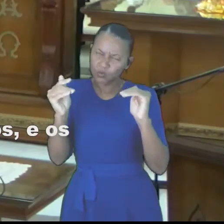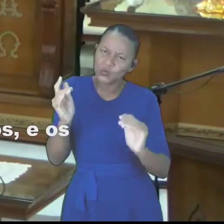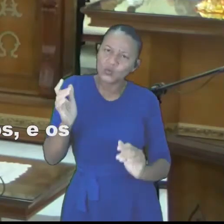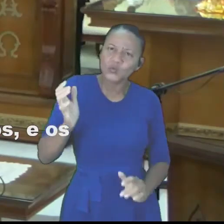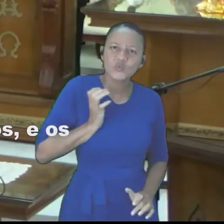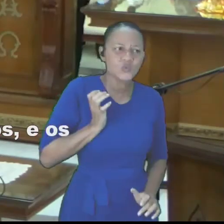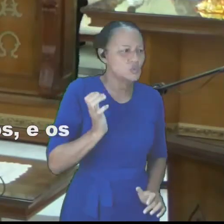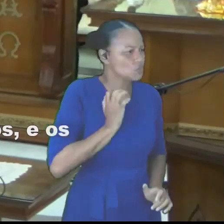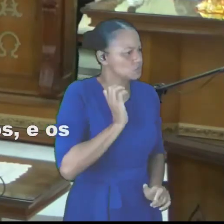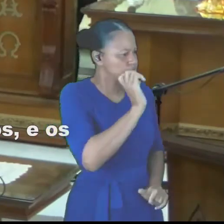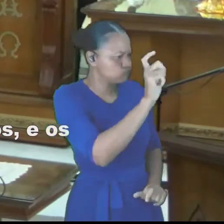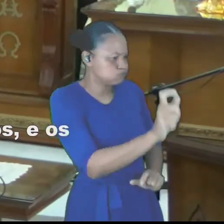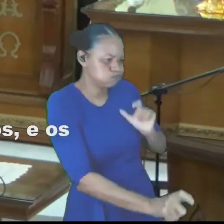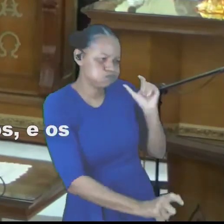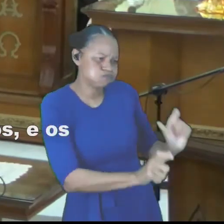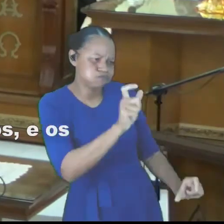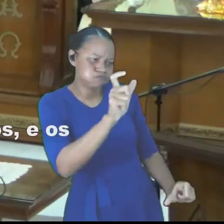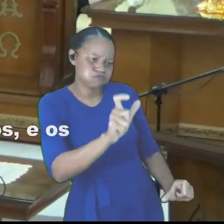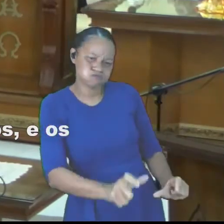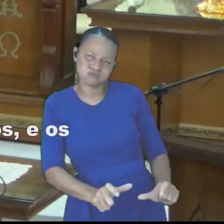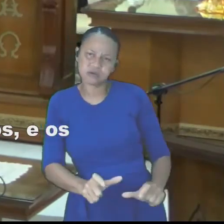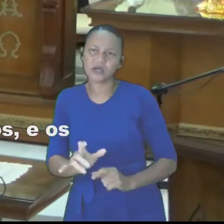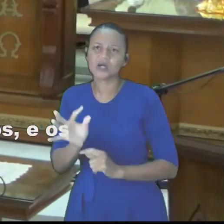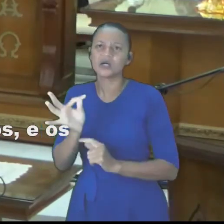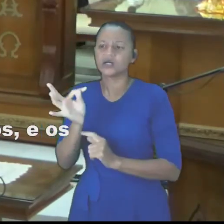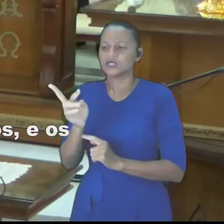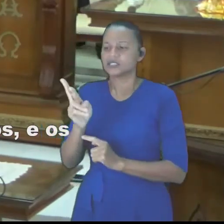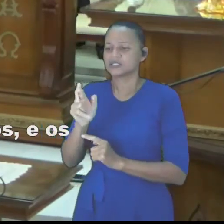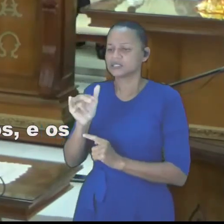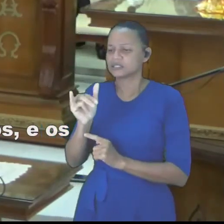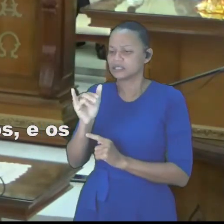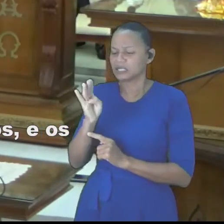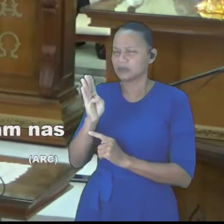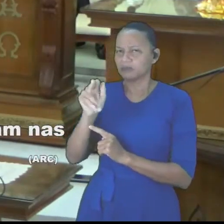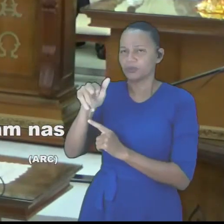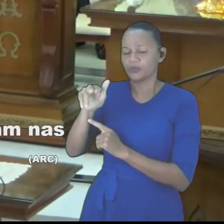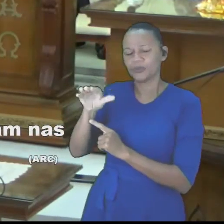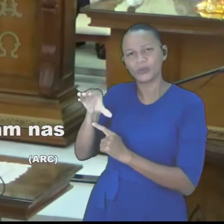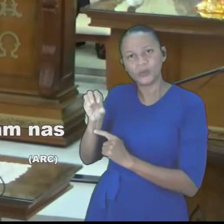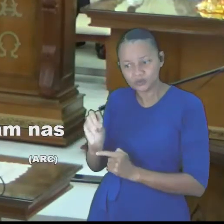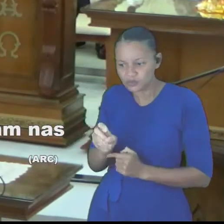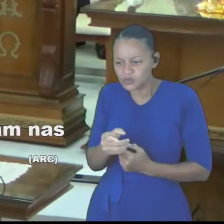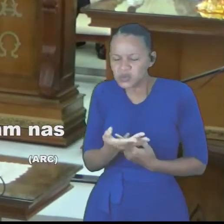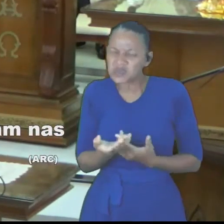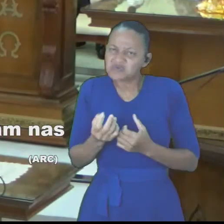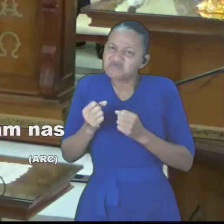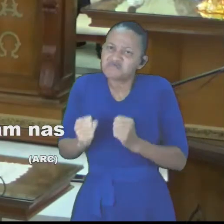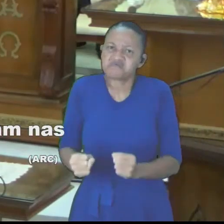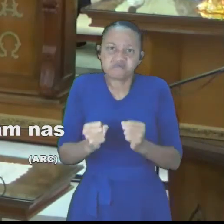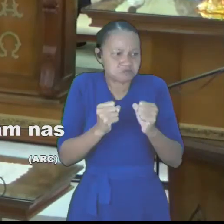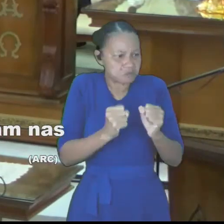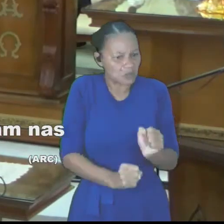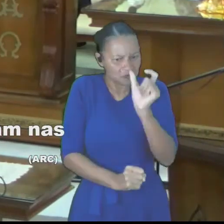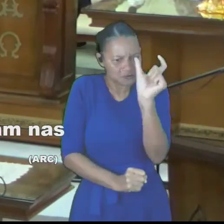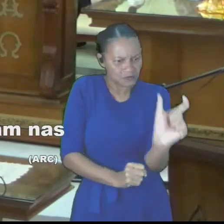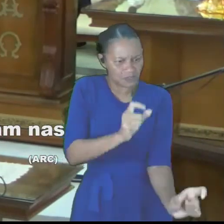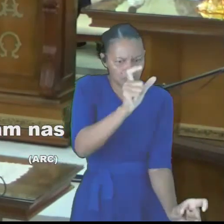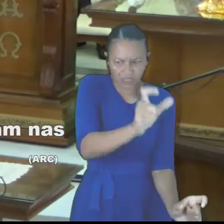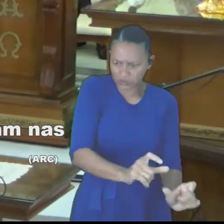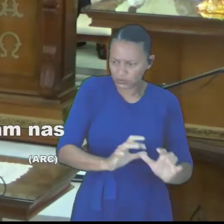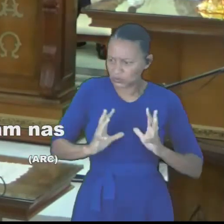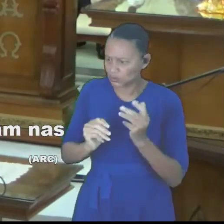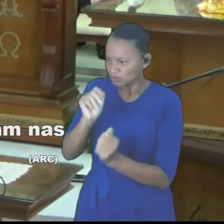ricos, e os tribunos, e os poderosos, e todo servo